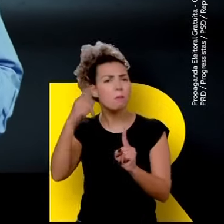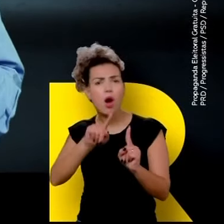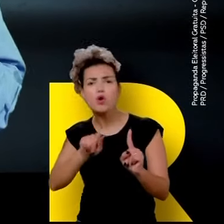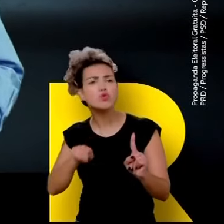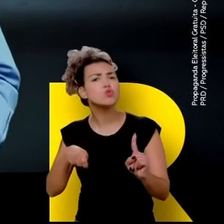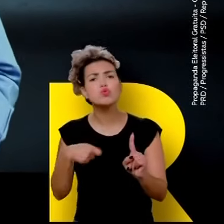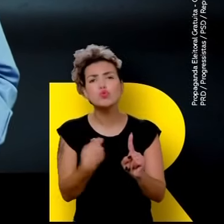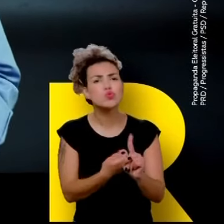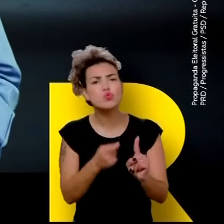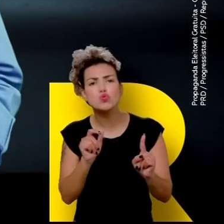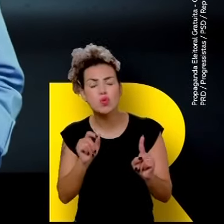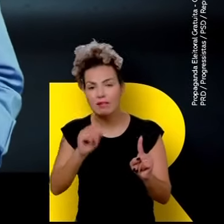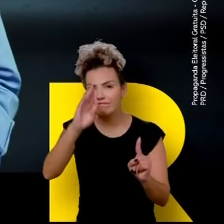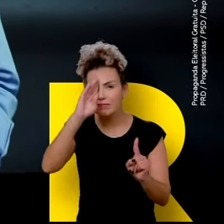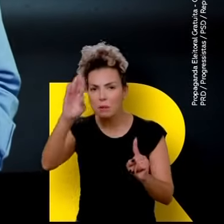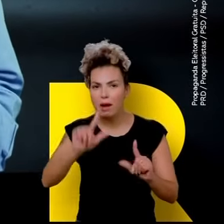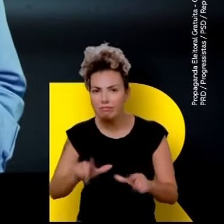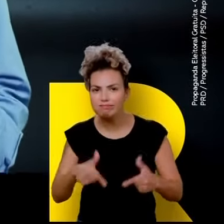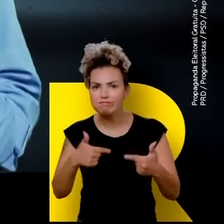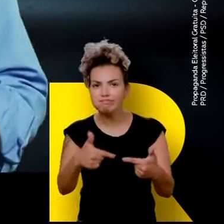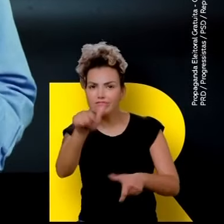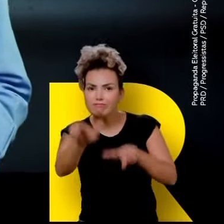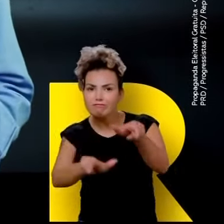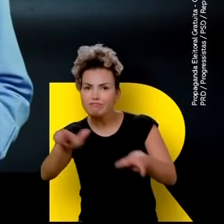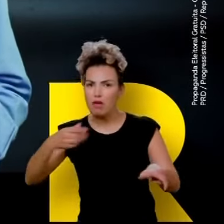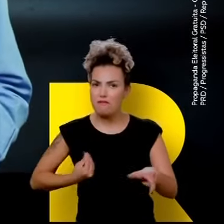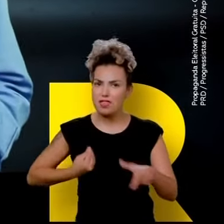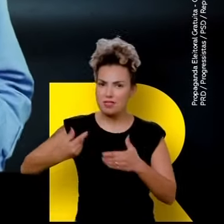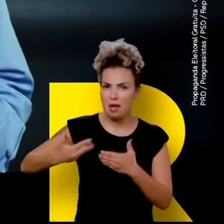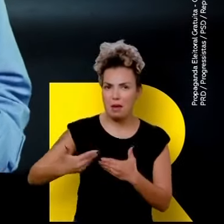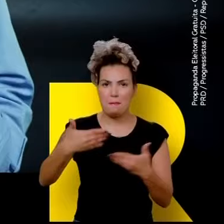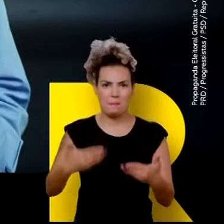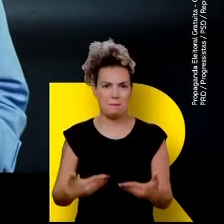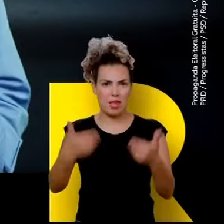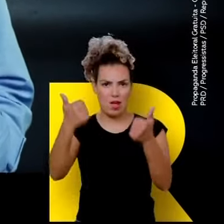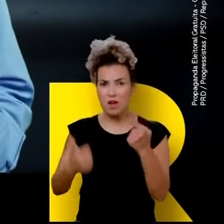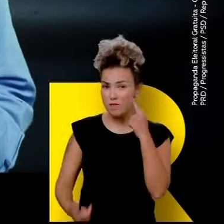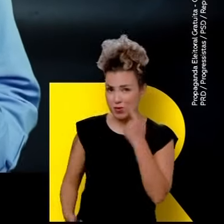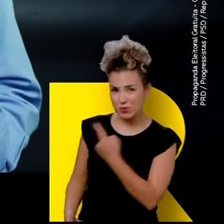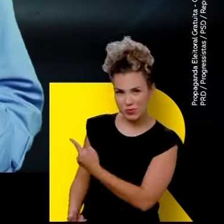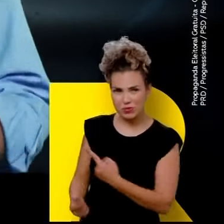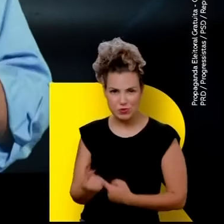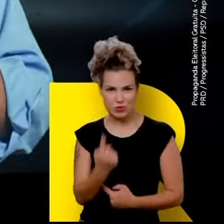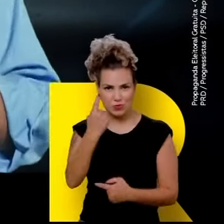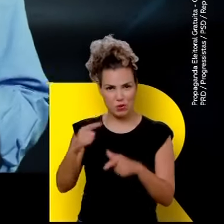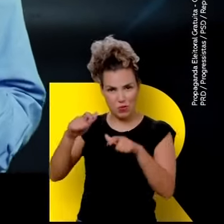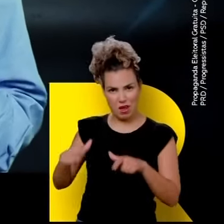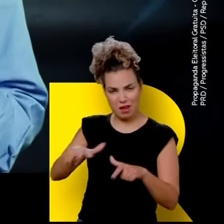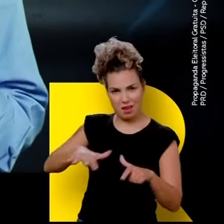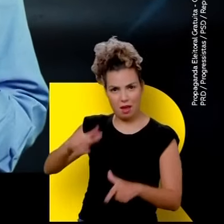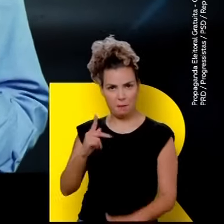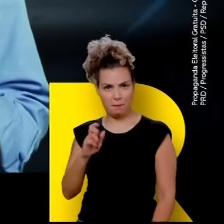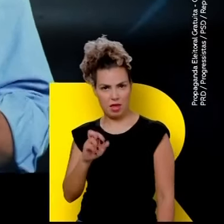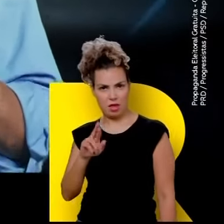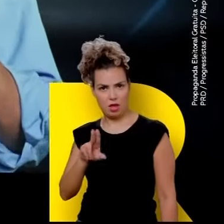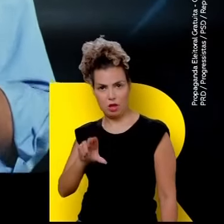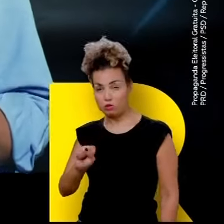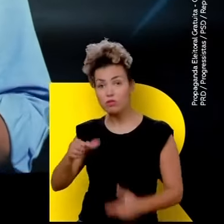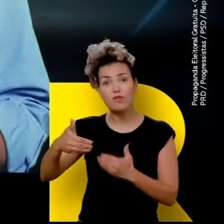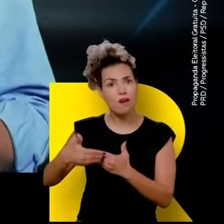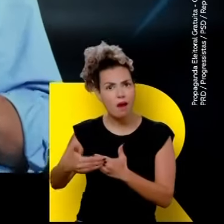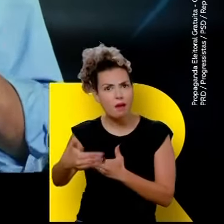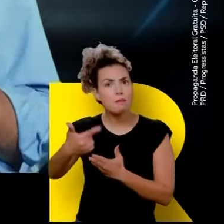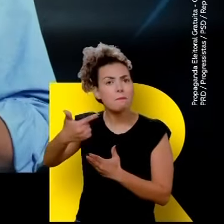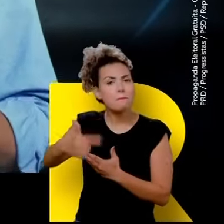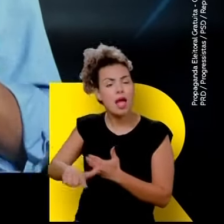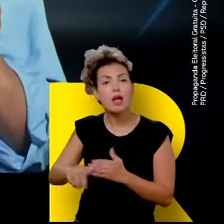digo sem dúvida nenhuma que é transformar a vida das pessoas. Além dessa obra em Perus, que vocês acabaram de ver, eu vou